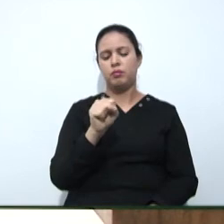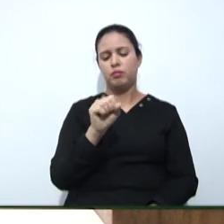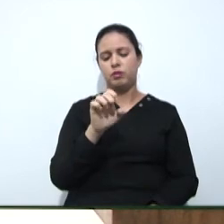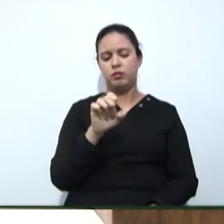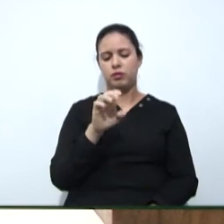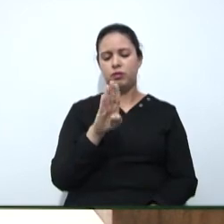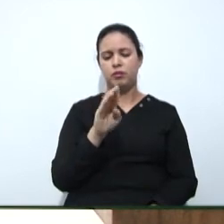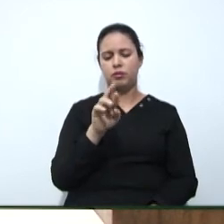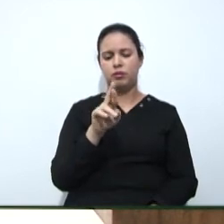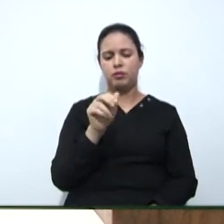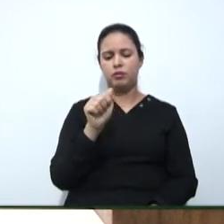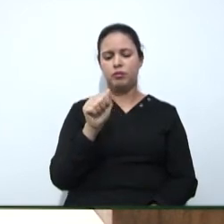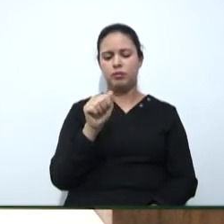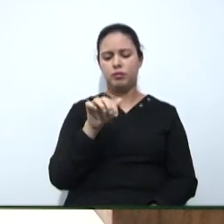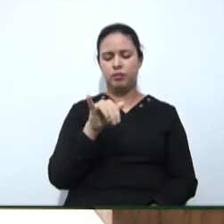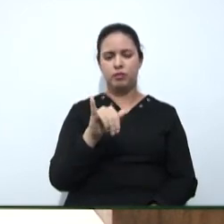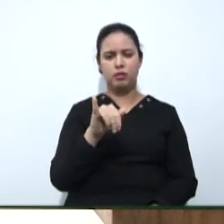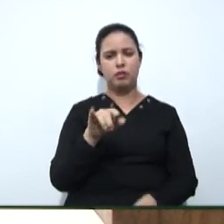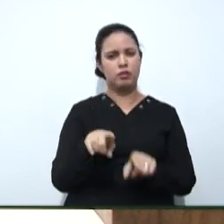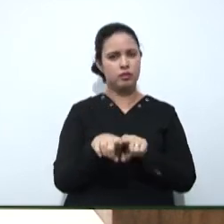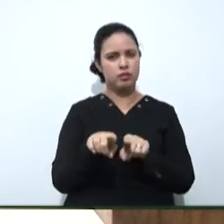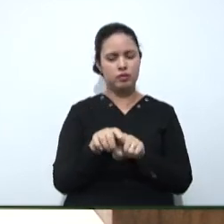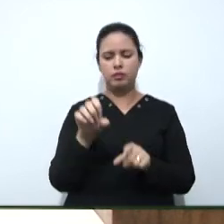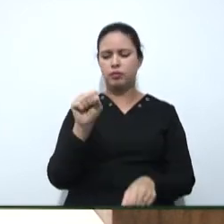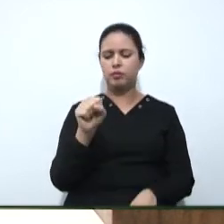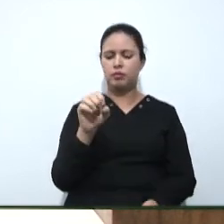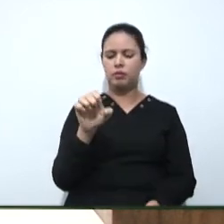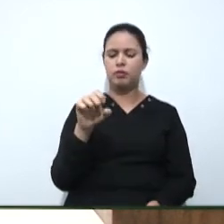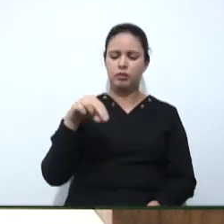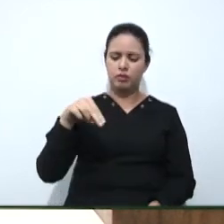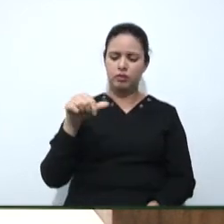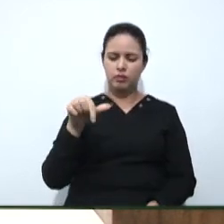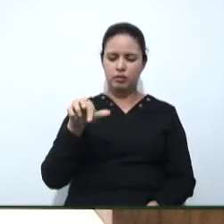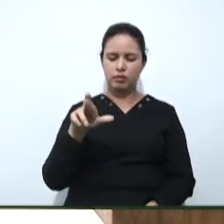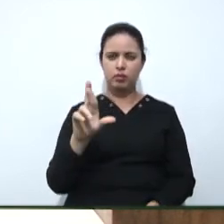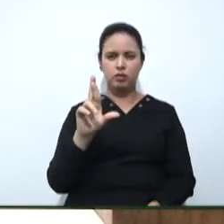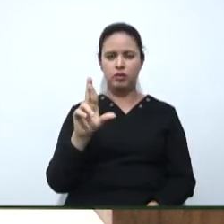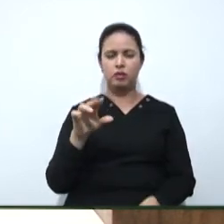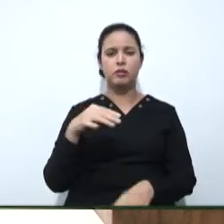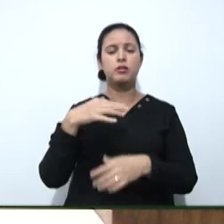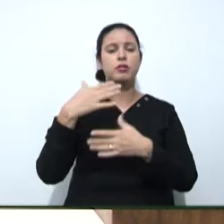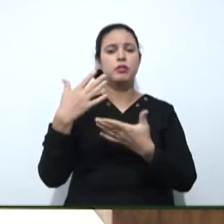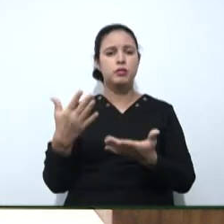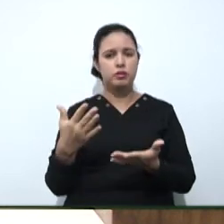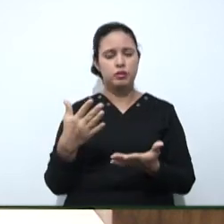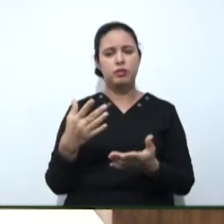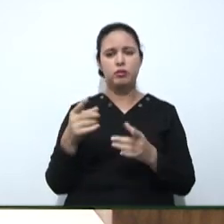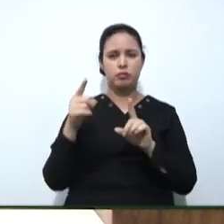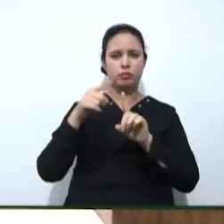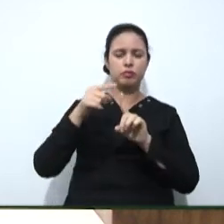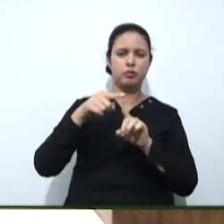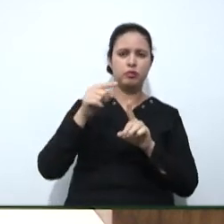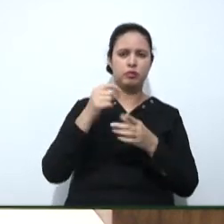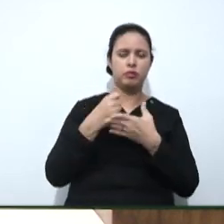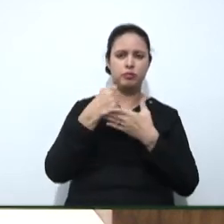de empresa, o SEBRAE, por exemplo, né, ele vai trabalhar na disponibilização de ferramentas, não